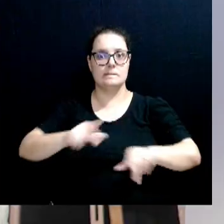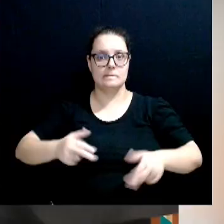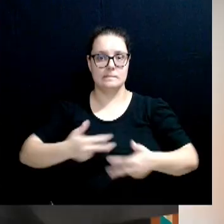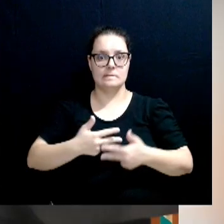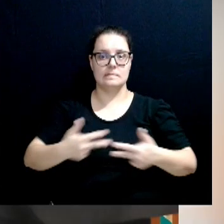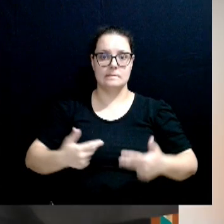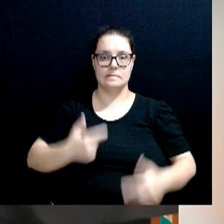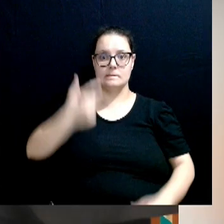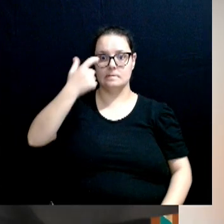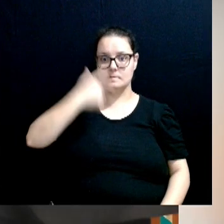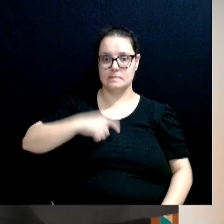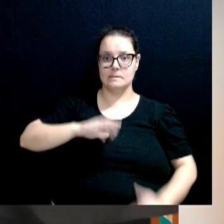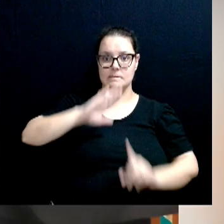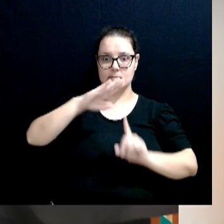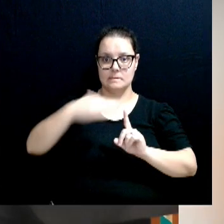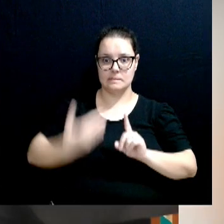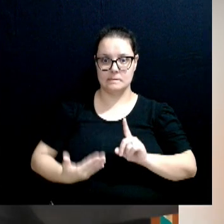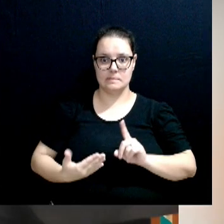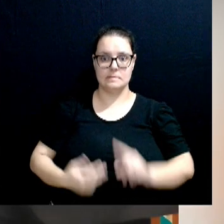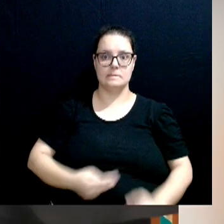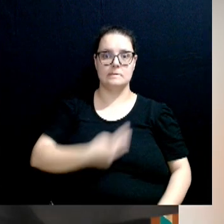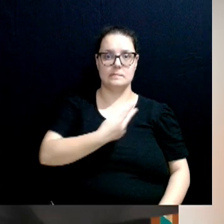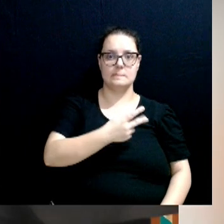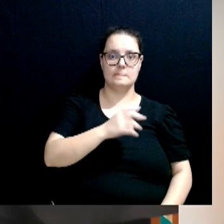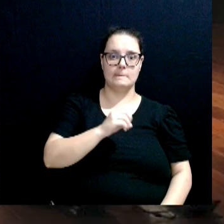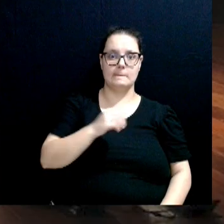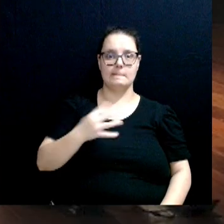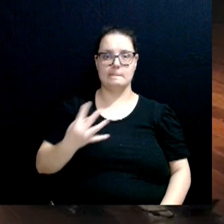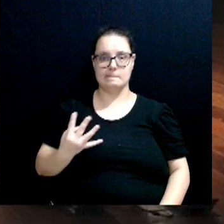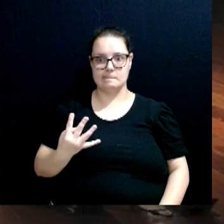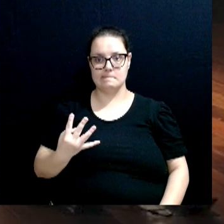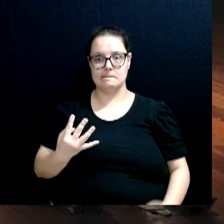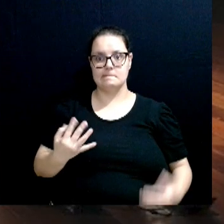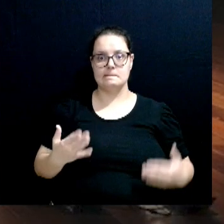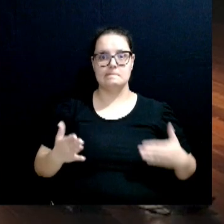homenageada de 2004 até esse ano,